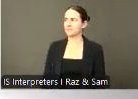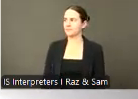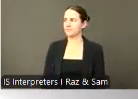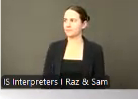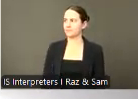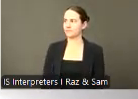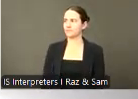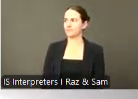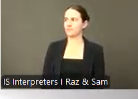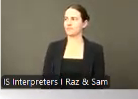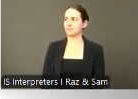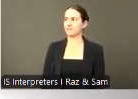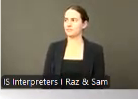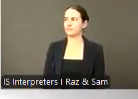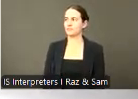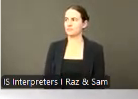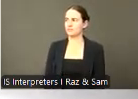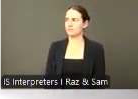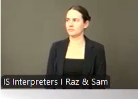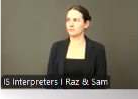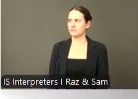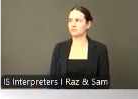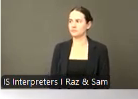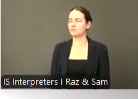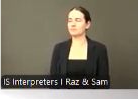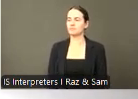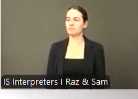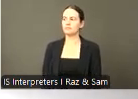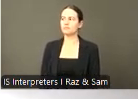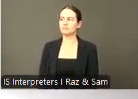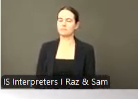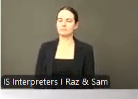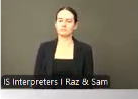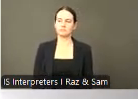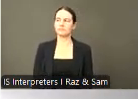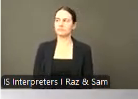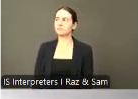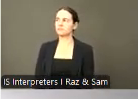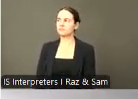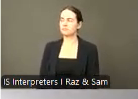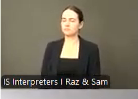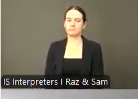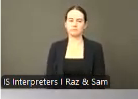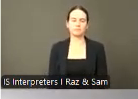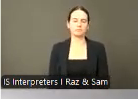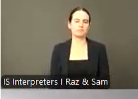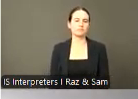Aqui, rapidamente, só quero lembrar-lhes os progressos feitos